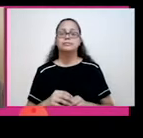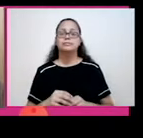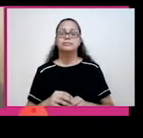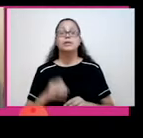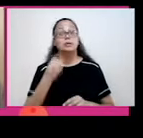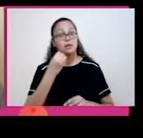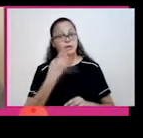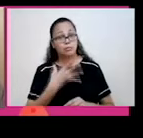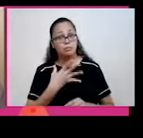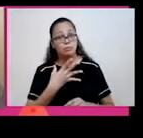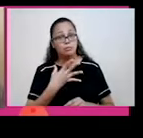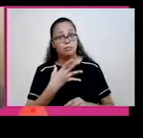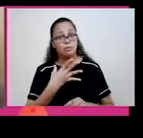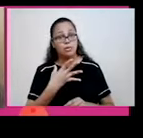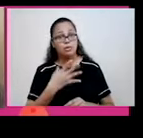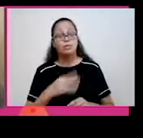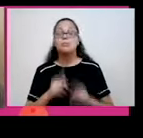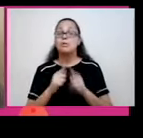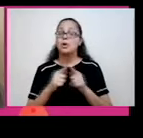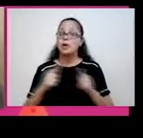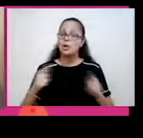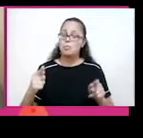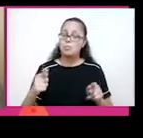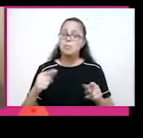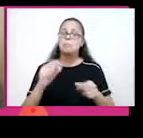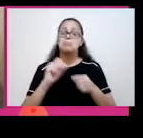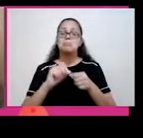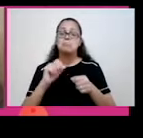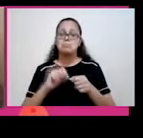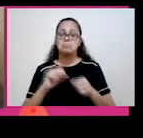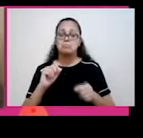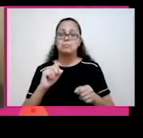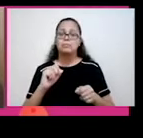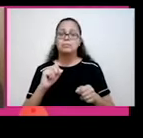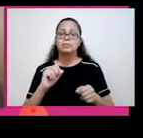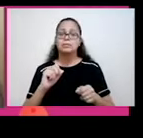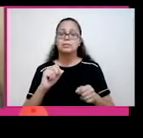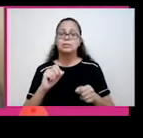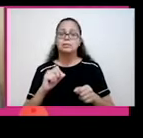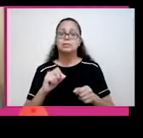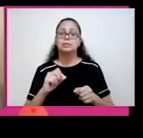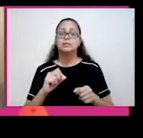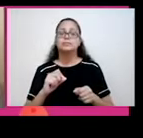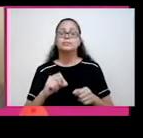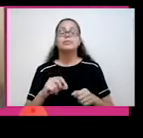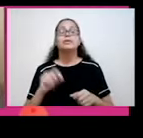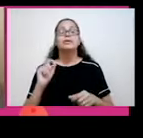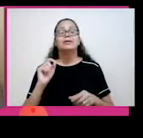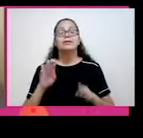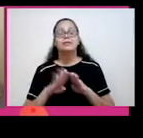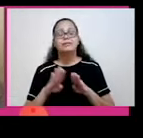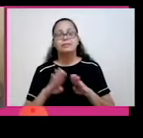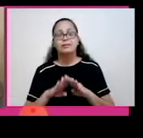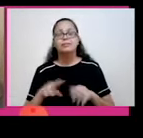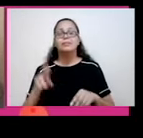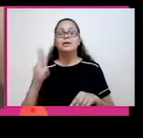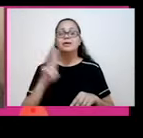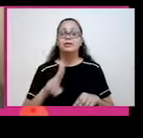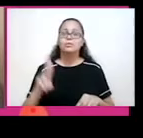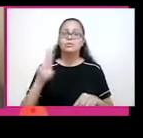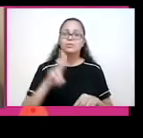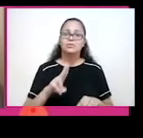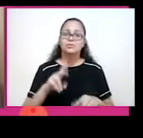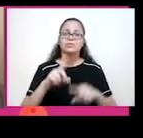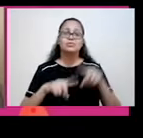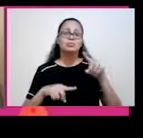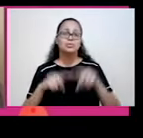isso é bom, né? Aumenta a produção, mas nós não podemos deixar de citar também as consequências que a utilização desses